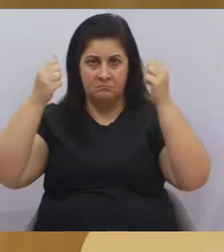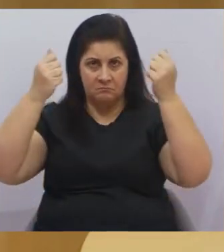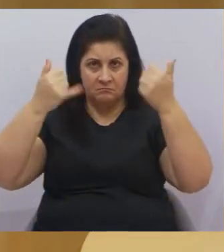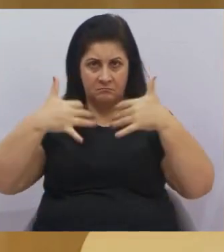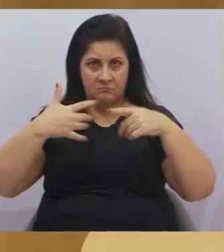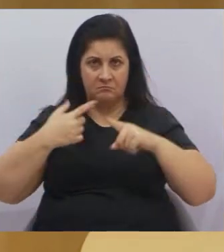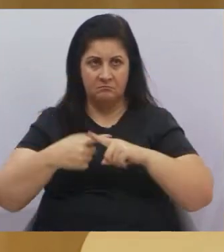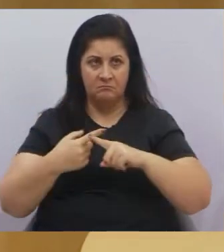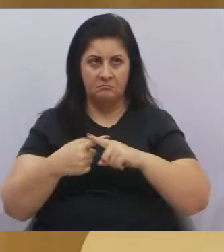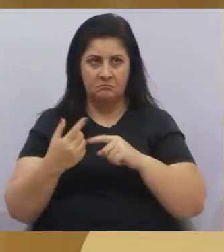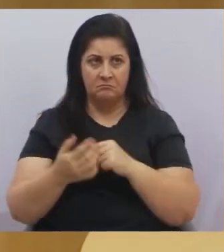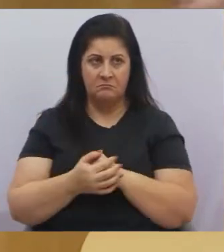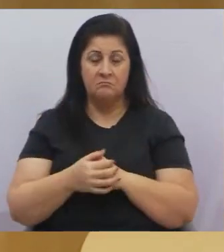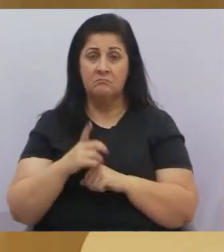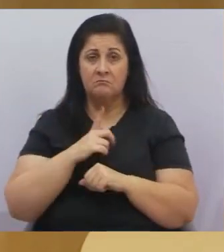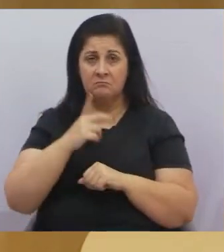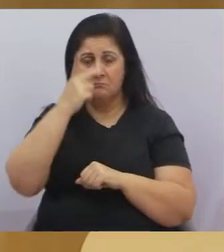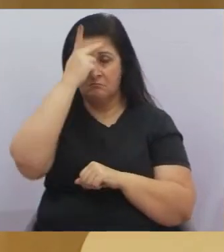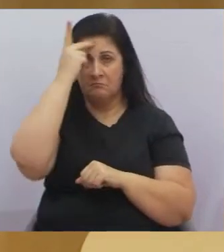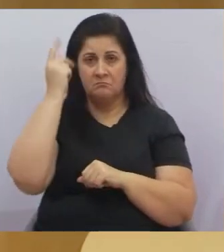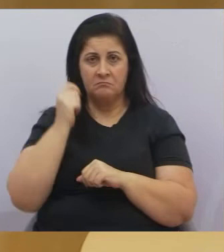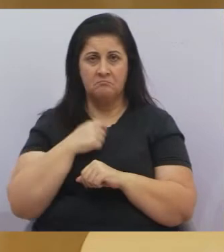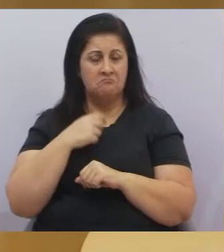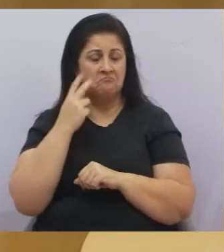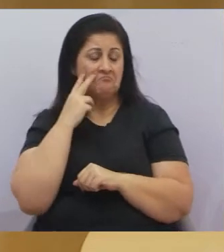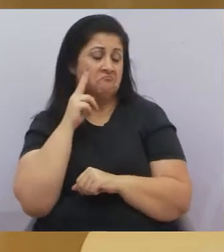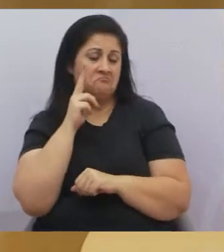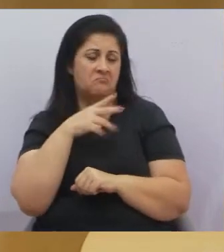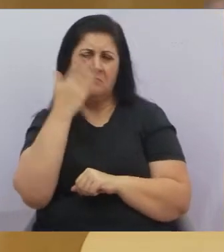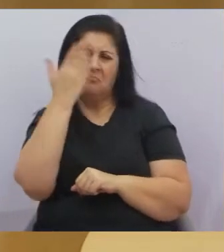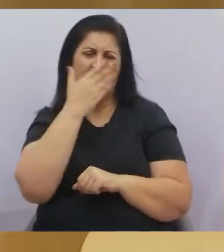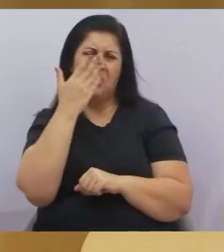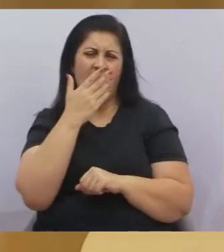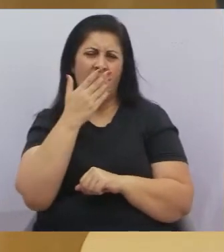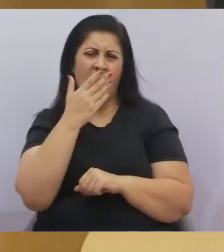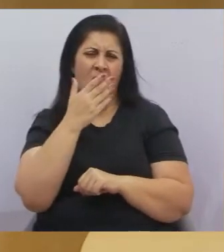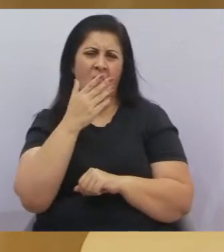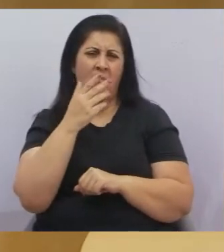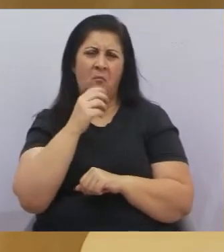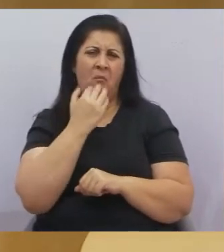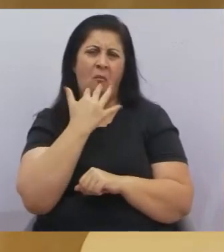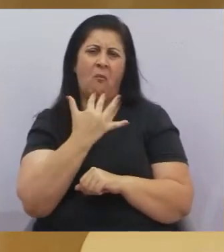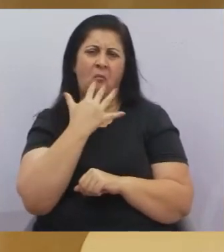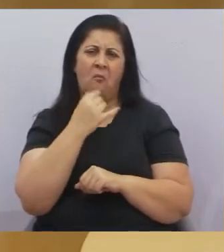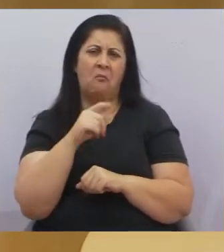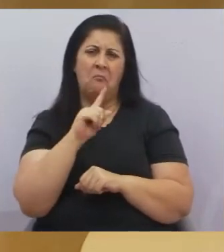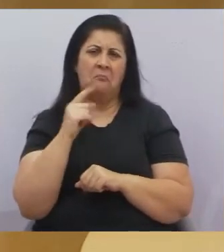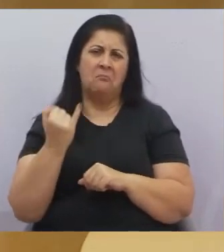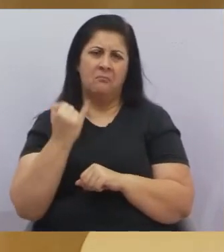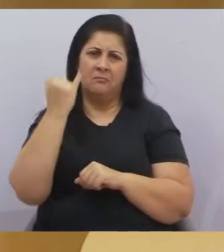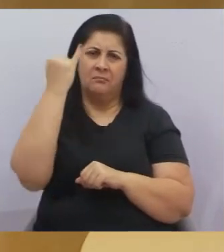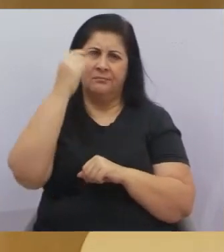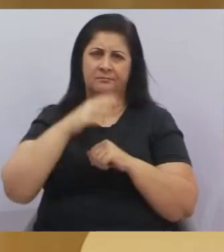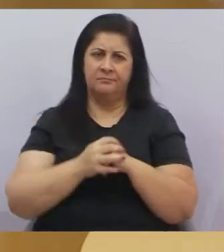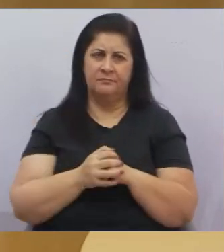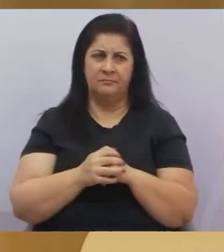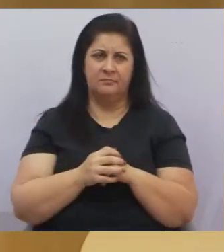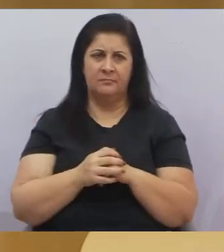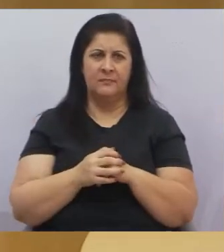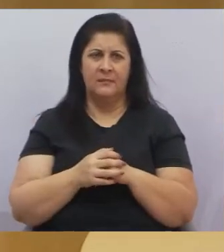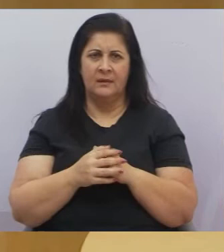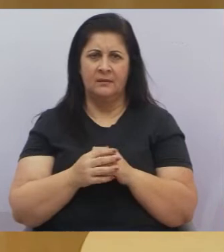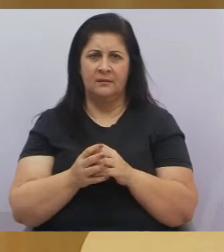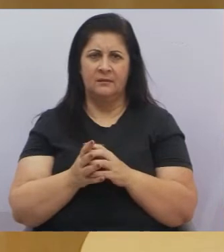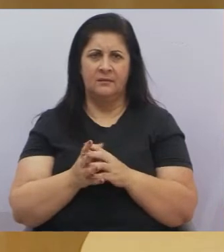aqui, para ver que existem pessoas que não olham para a cor. Ele, sendo um homem cheio de dinheiro, sendo uma pessoa de